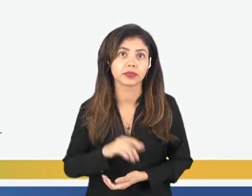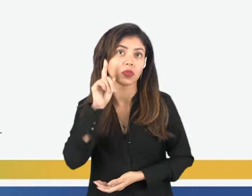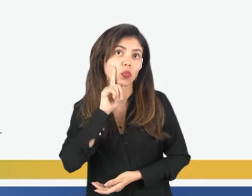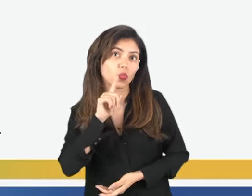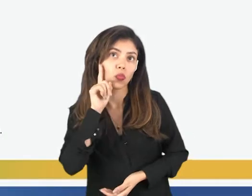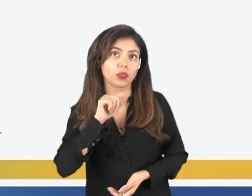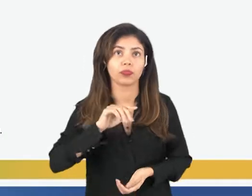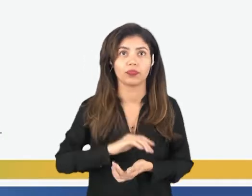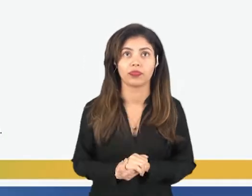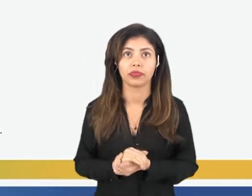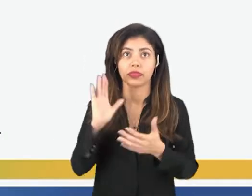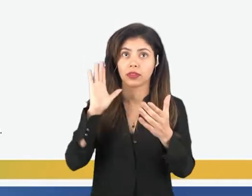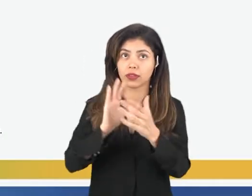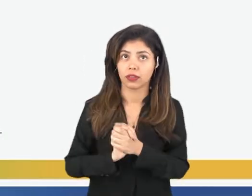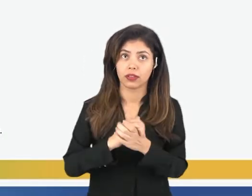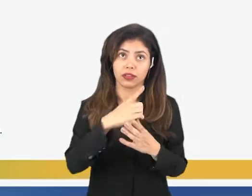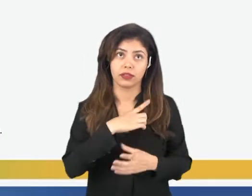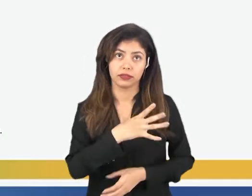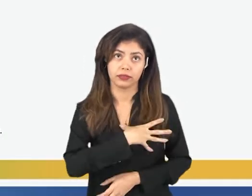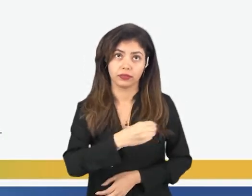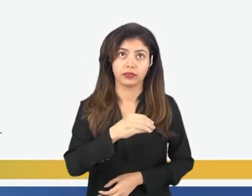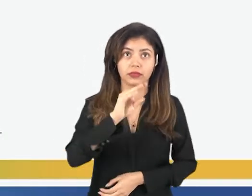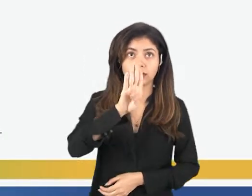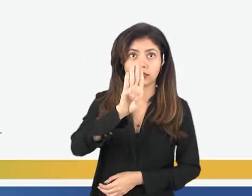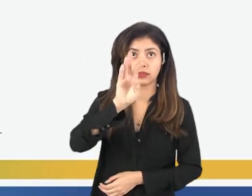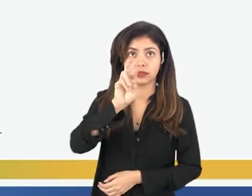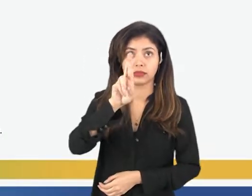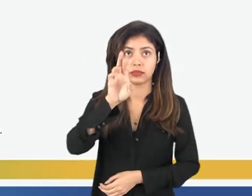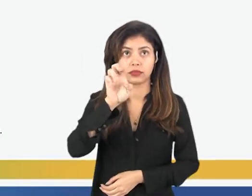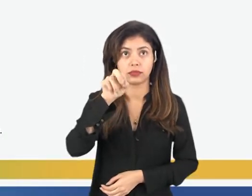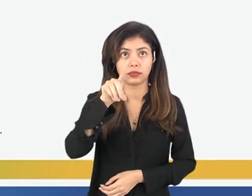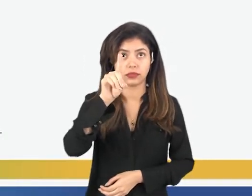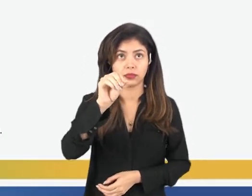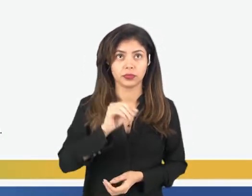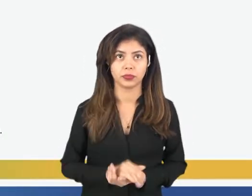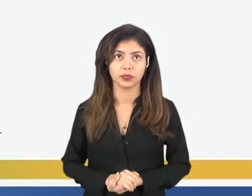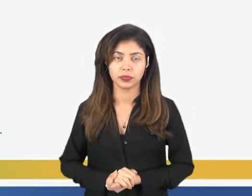Nos Estados Unidos, casou-se e teve um filho chamado Brandon.